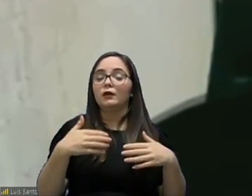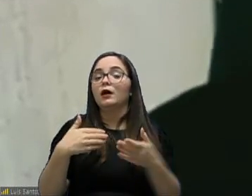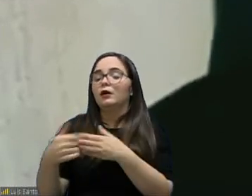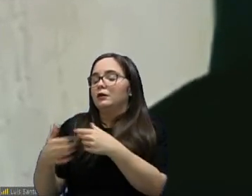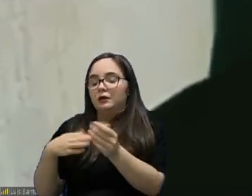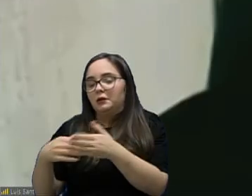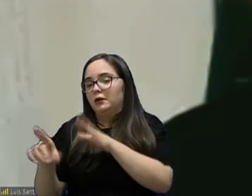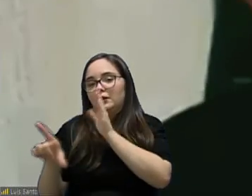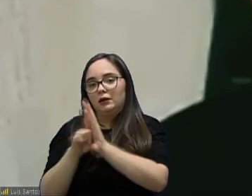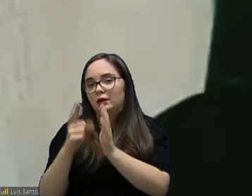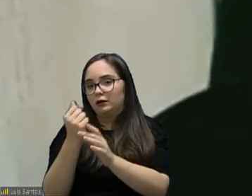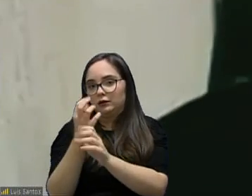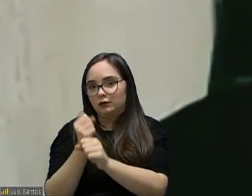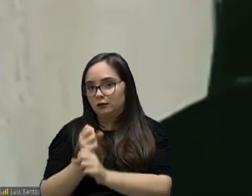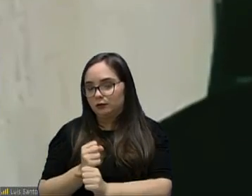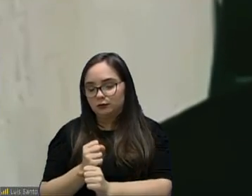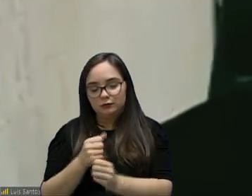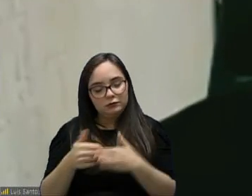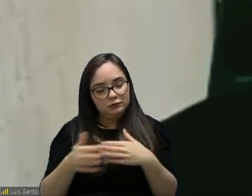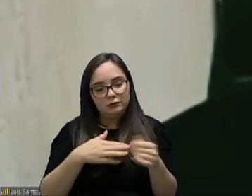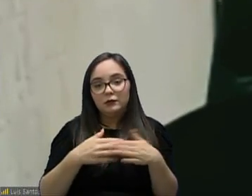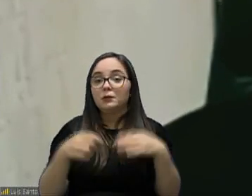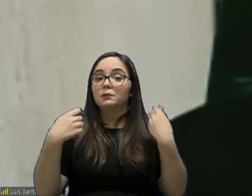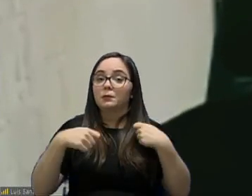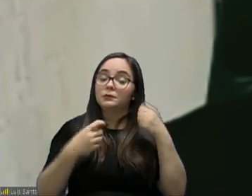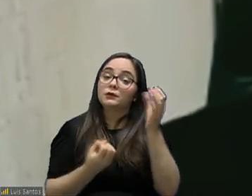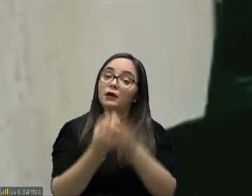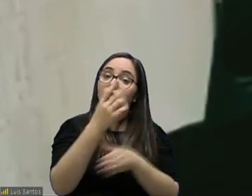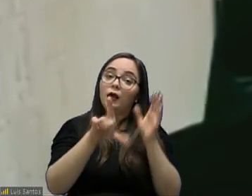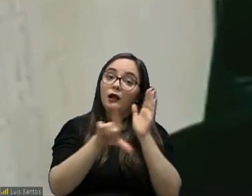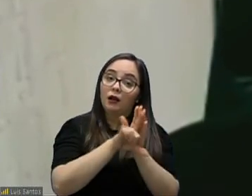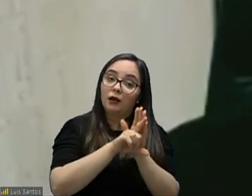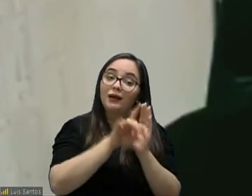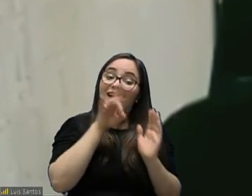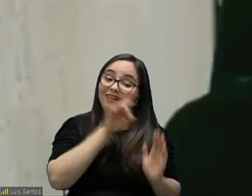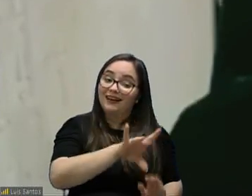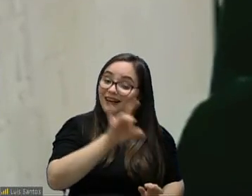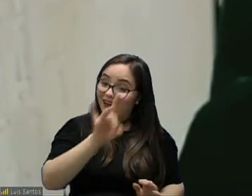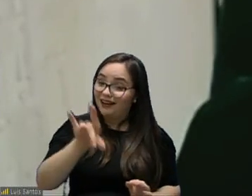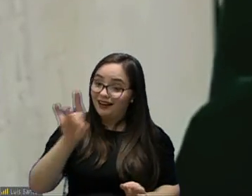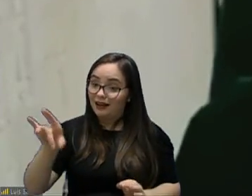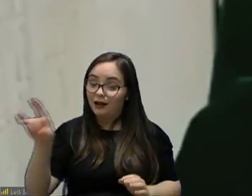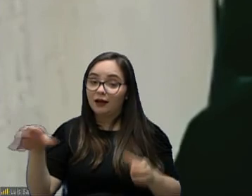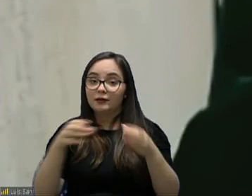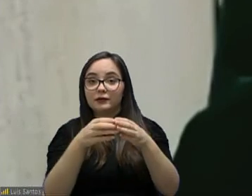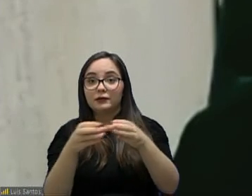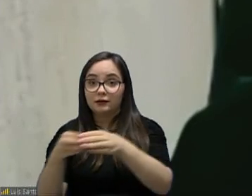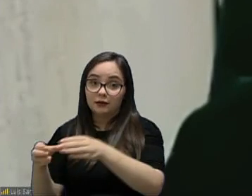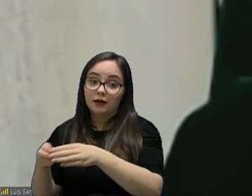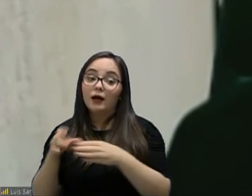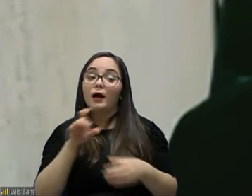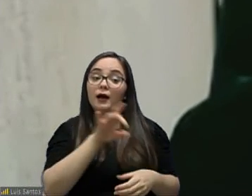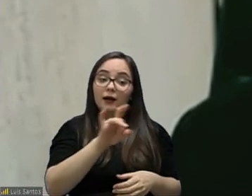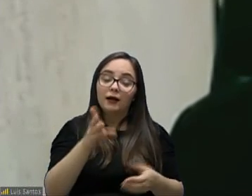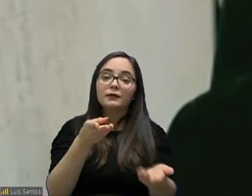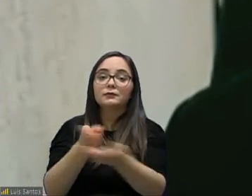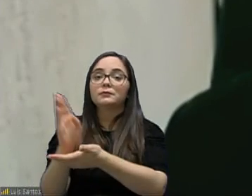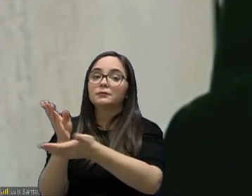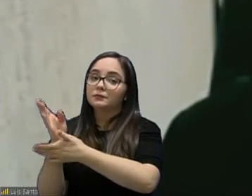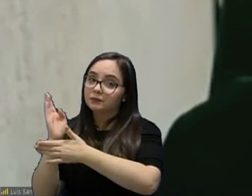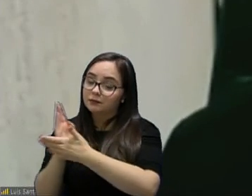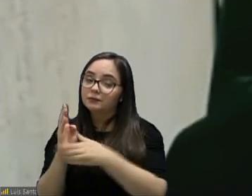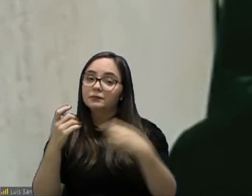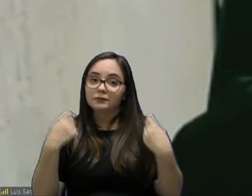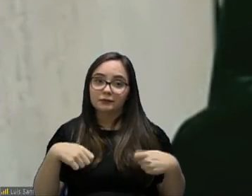orçamentária, você tem que fazer uma lei específica para cada entidade e aprová-la. Em plenário, olha